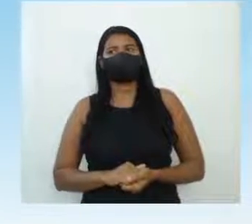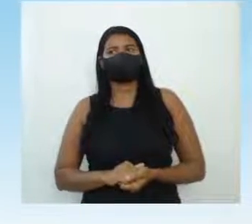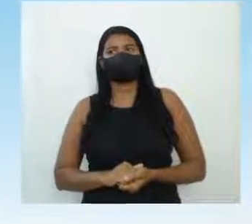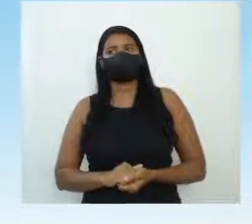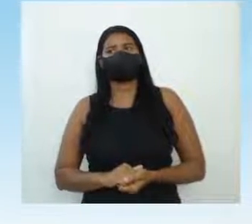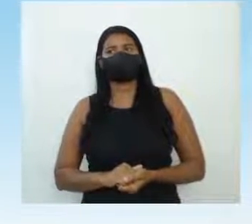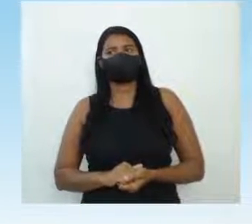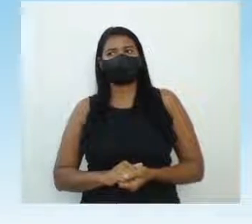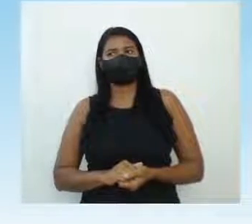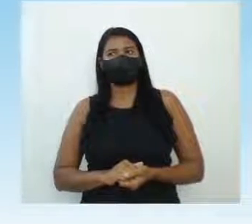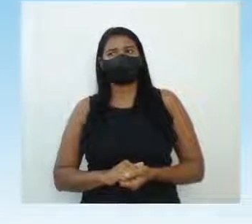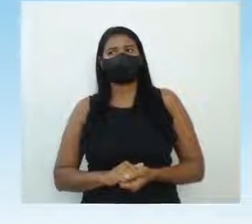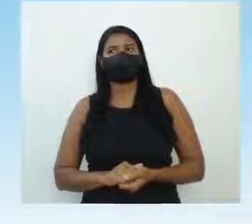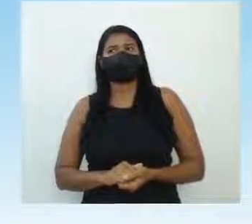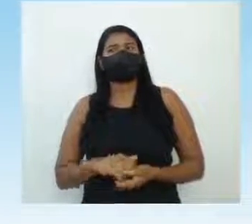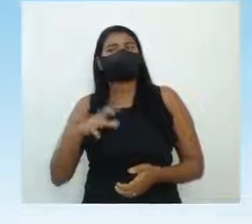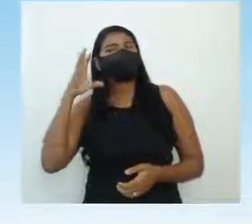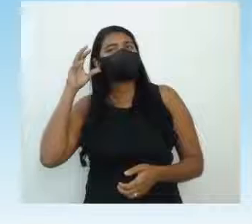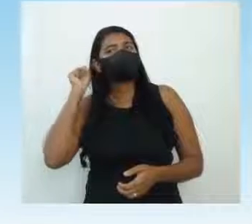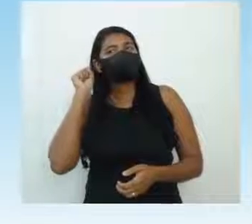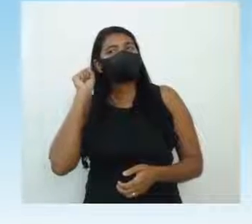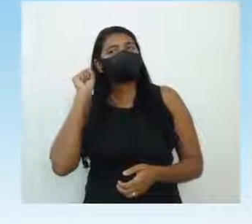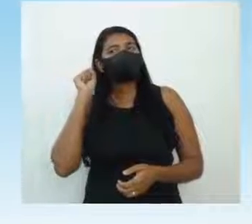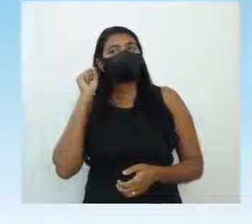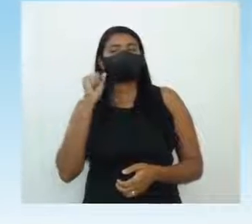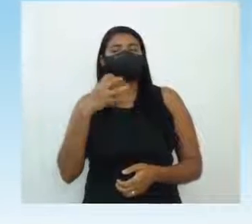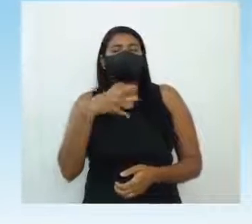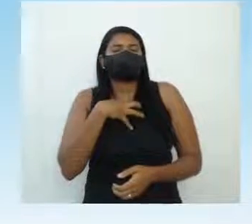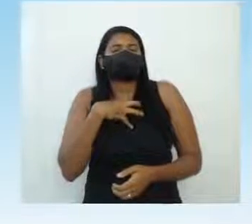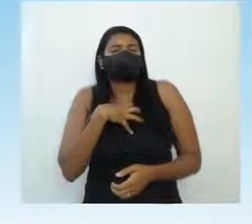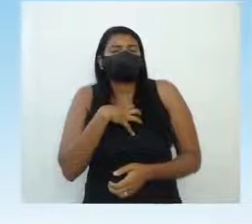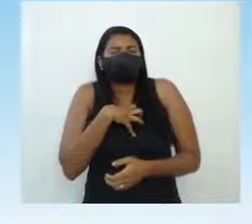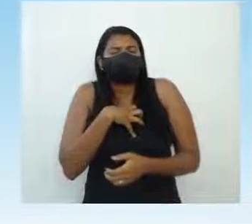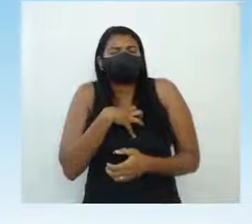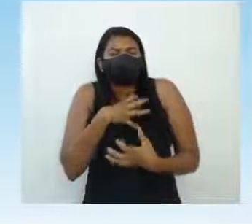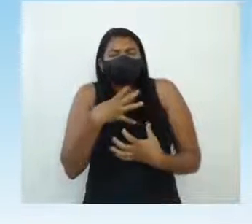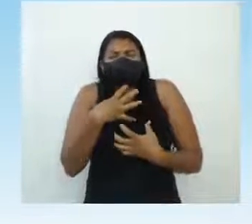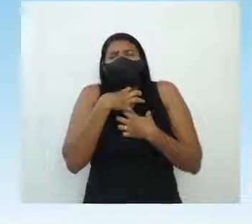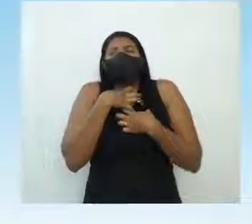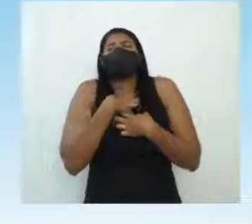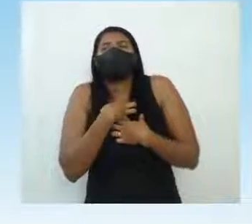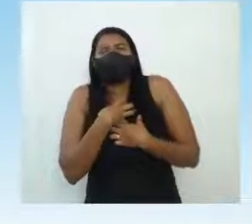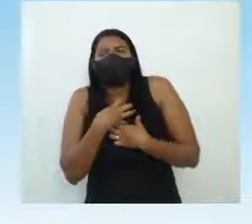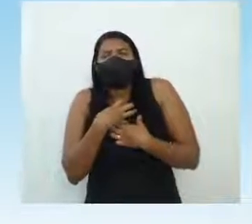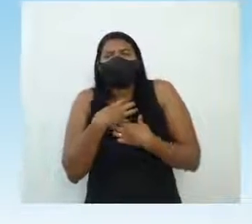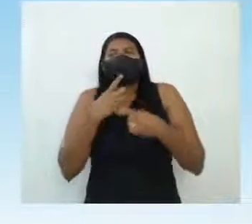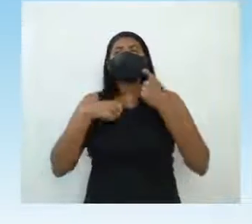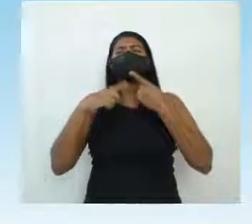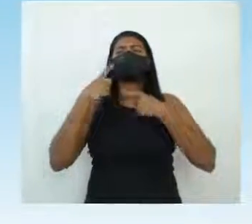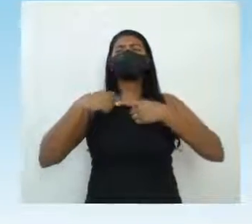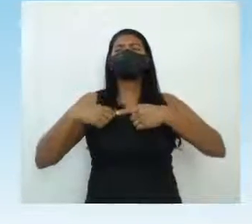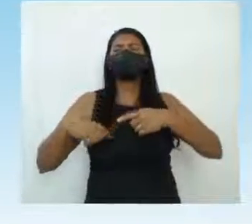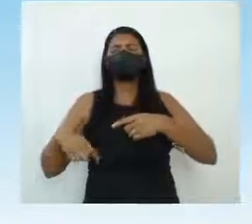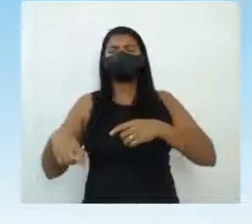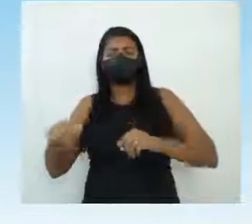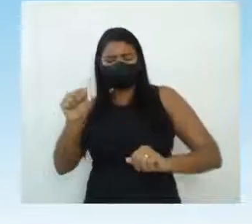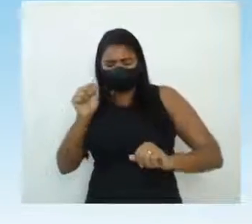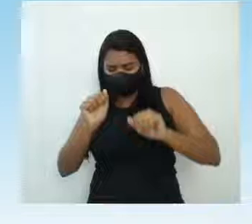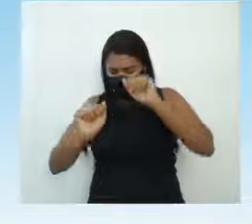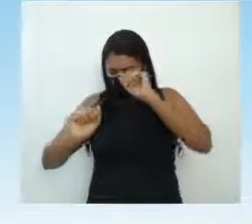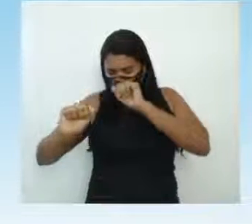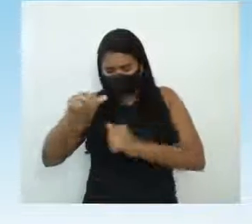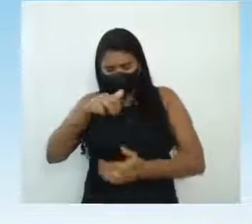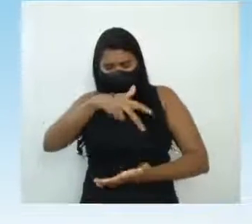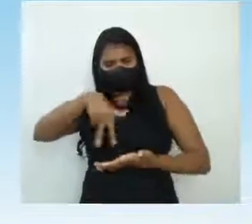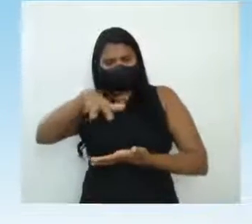a música, ao ouvir a música, você tem a sensação e tem o desejo de se movimentar. Isso